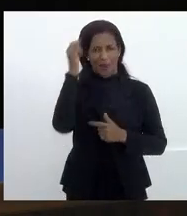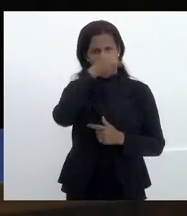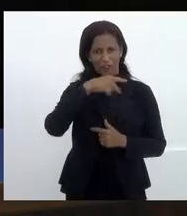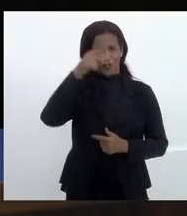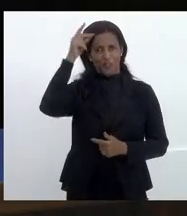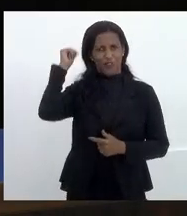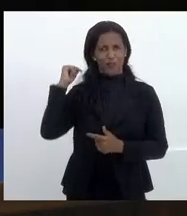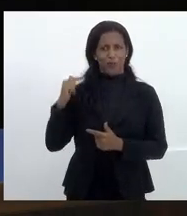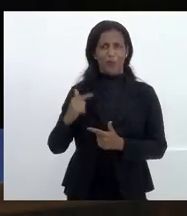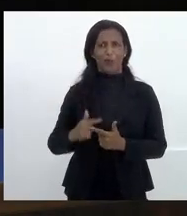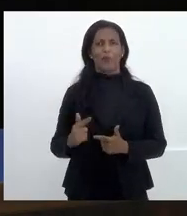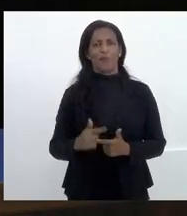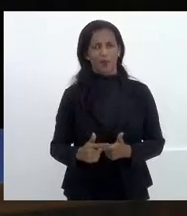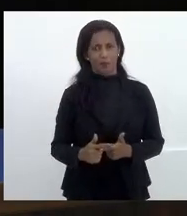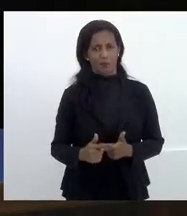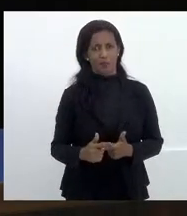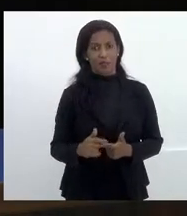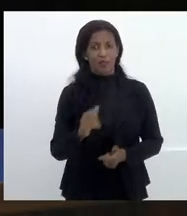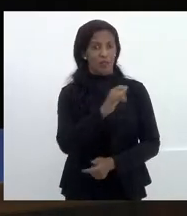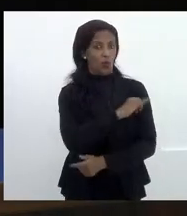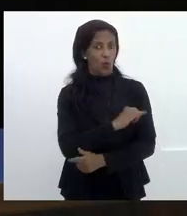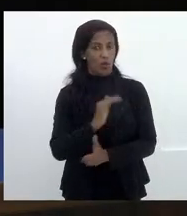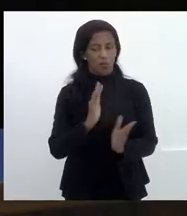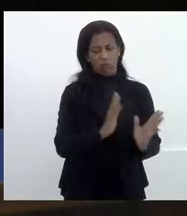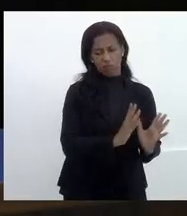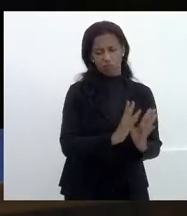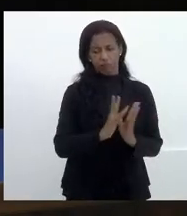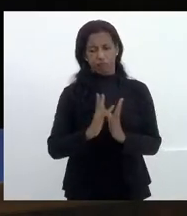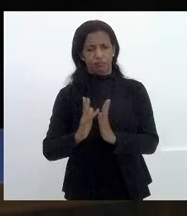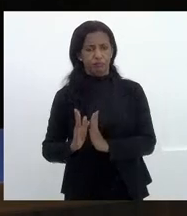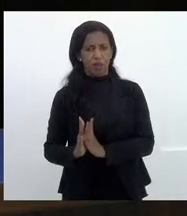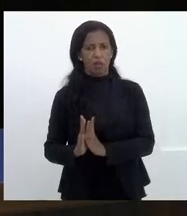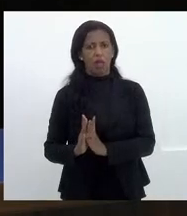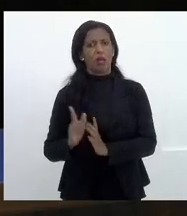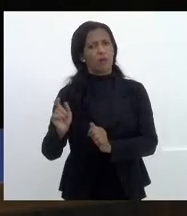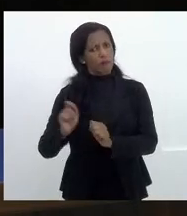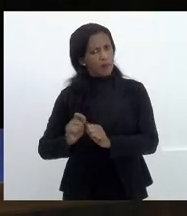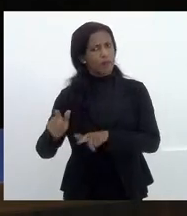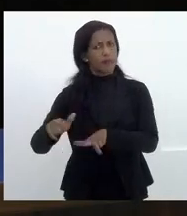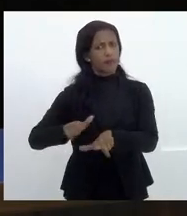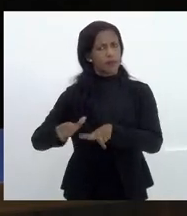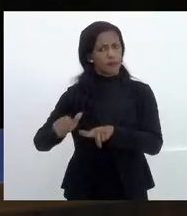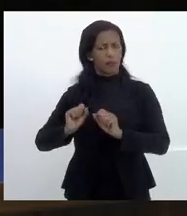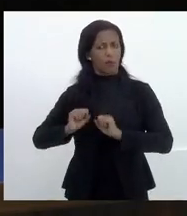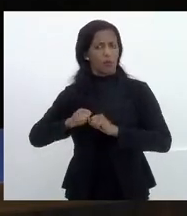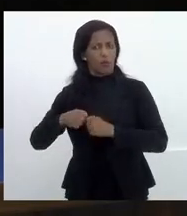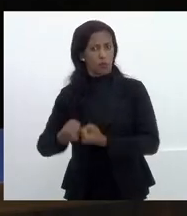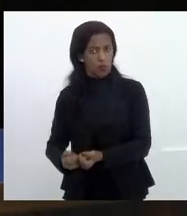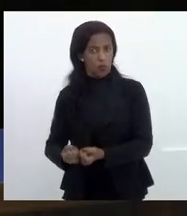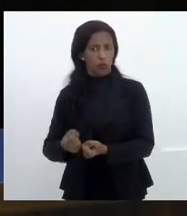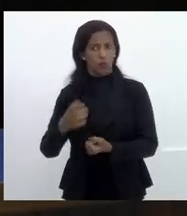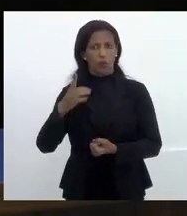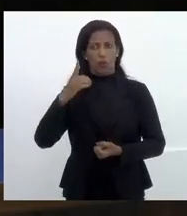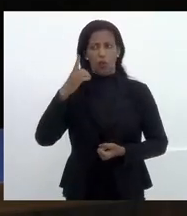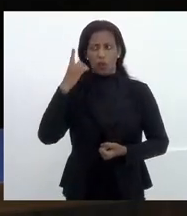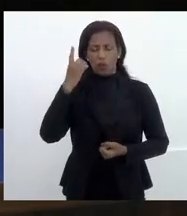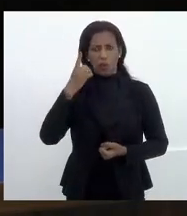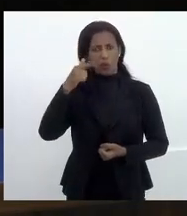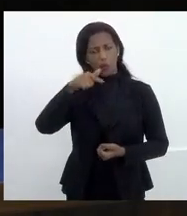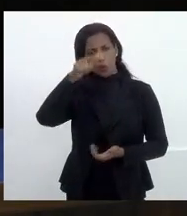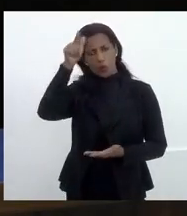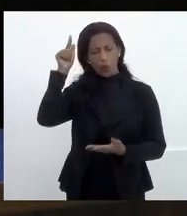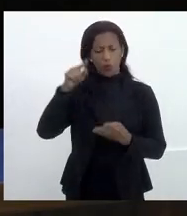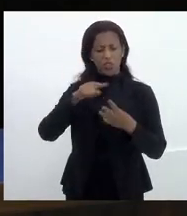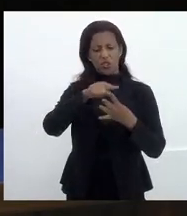antigo que é o problema então o Rio de Janeiro vem fazendo a sua lição de casa o Deputado Luiz Paulo ressaltou